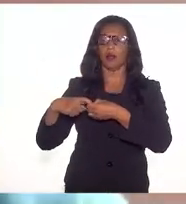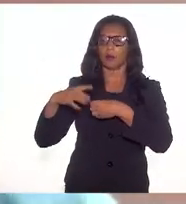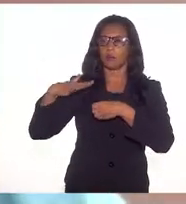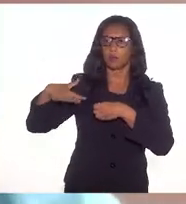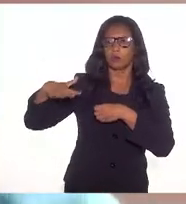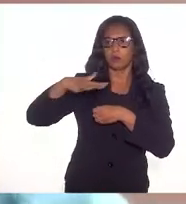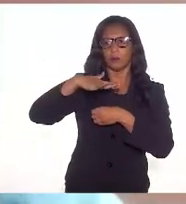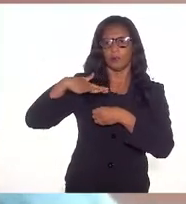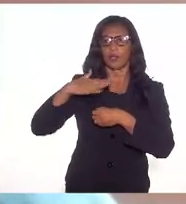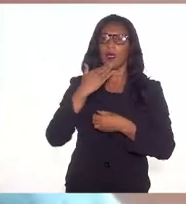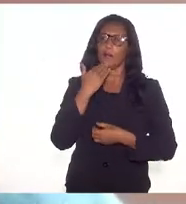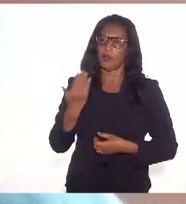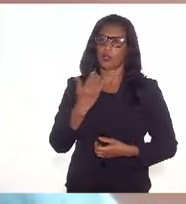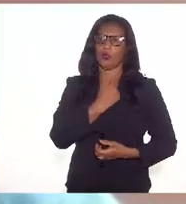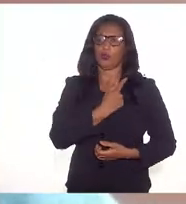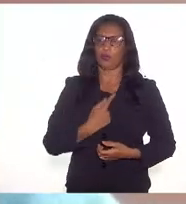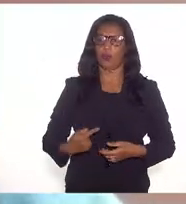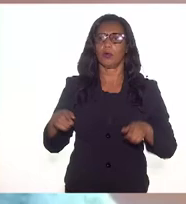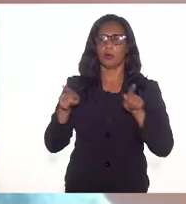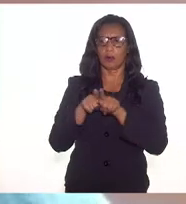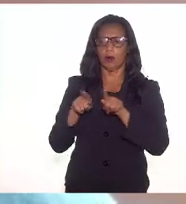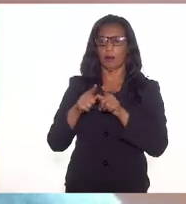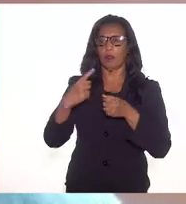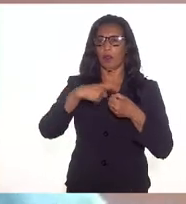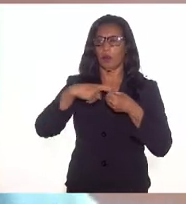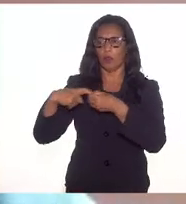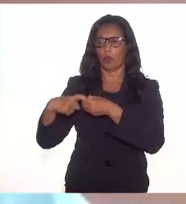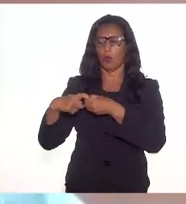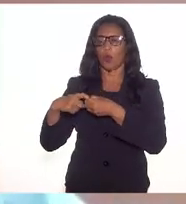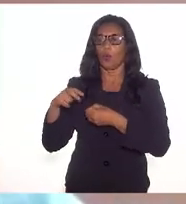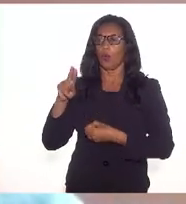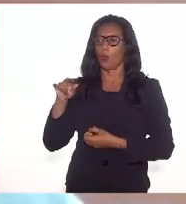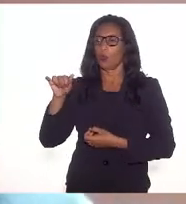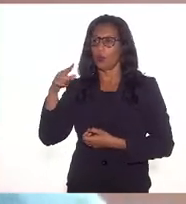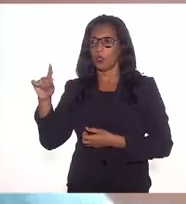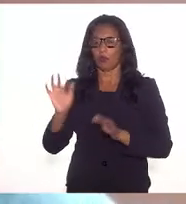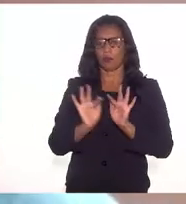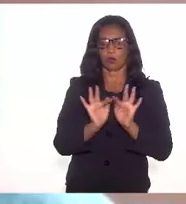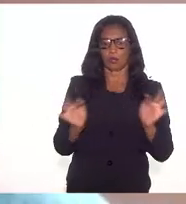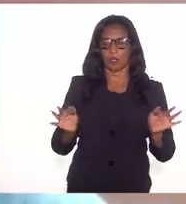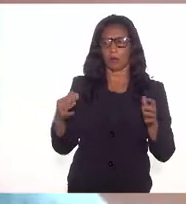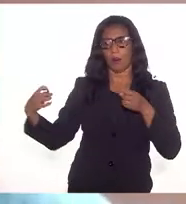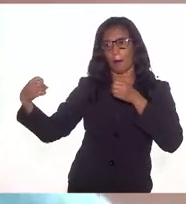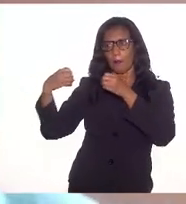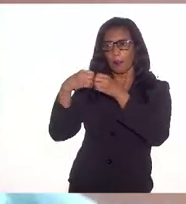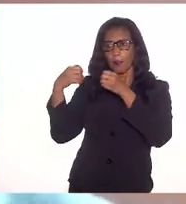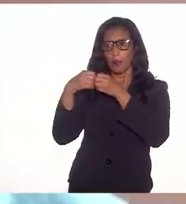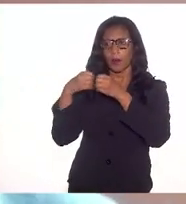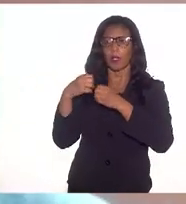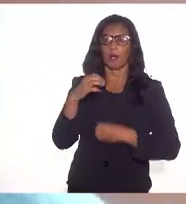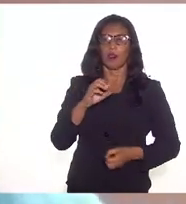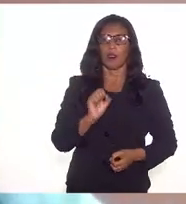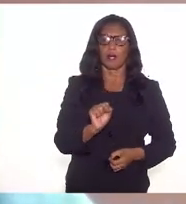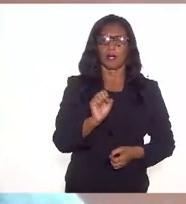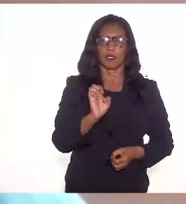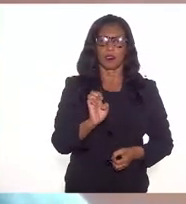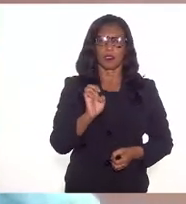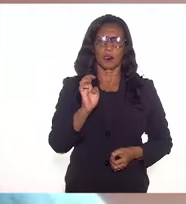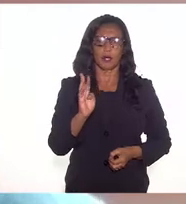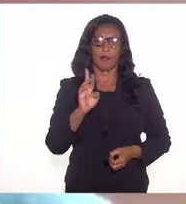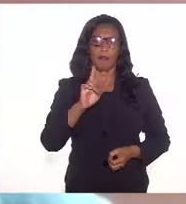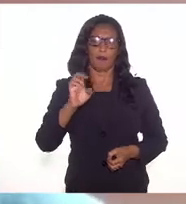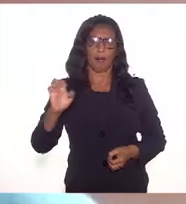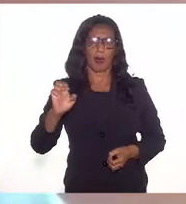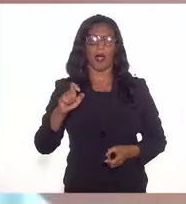né, até a pedido do governador também. A gente tem feito convênios com os municípios, temos nos aproximado mais do SEBRAE e da FIRJAN para ganhar